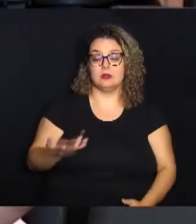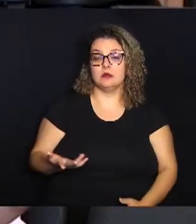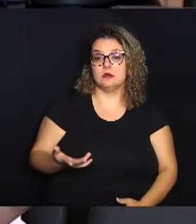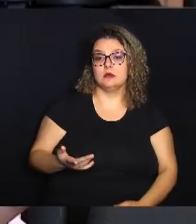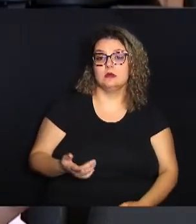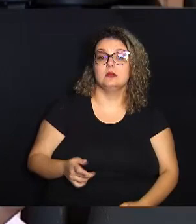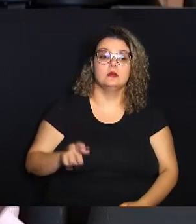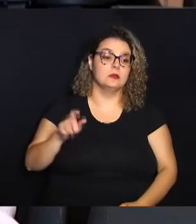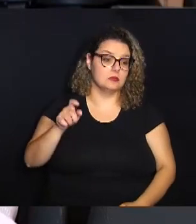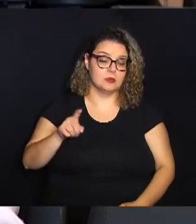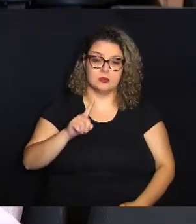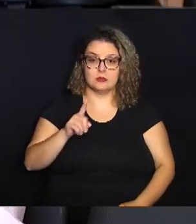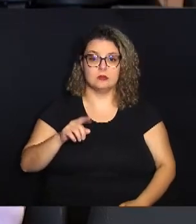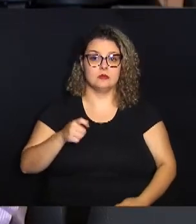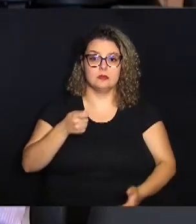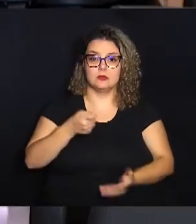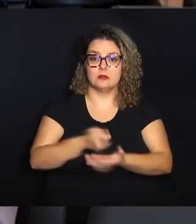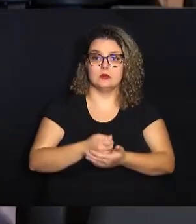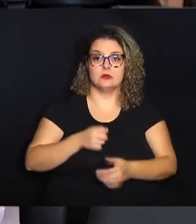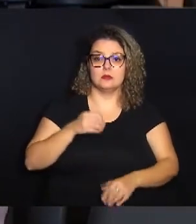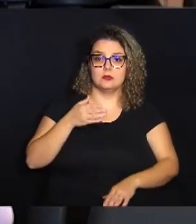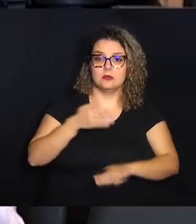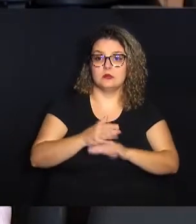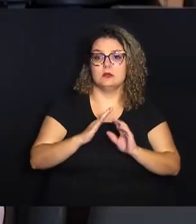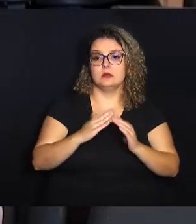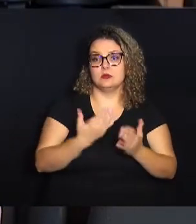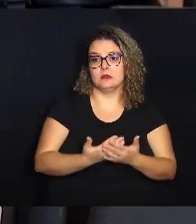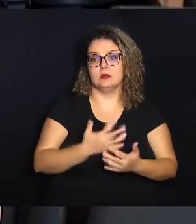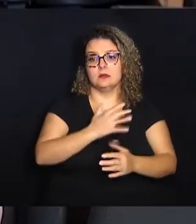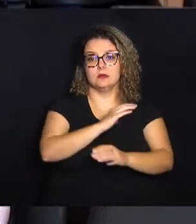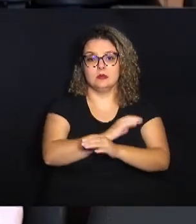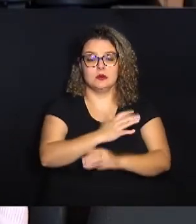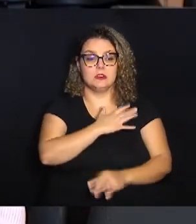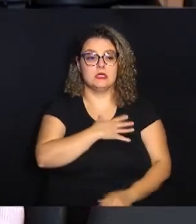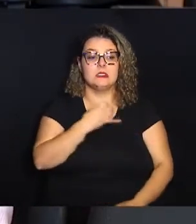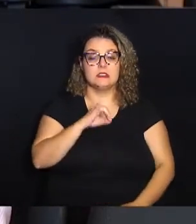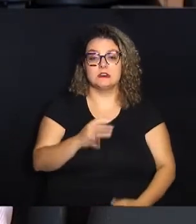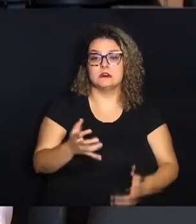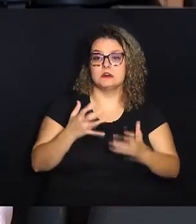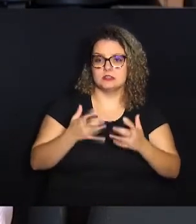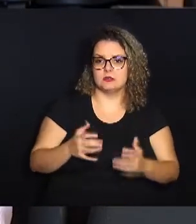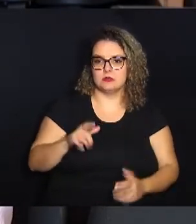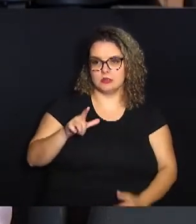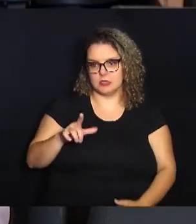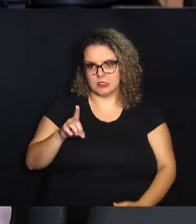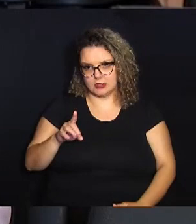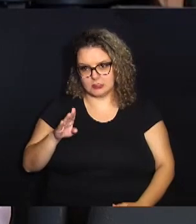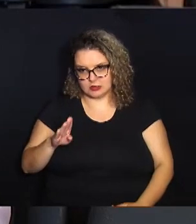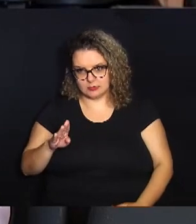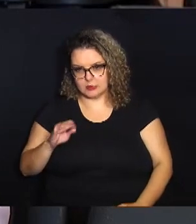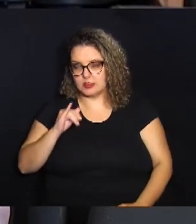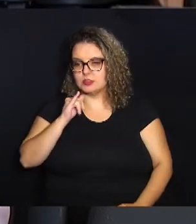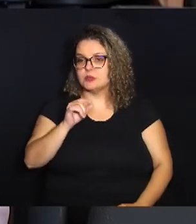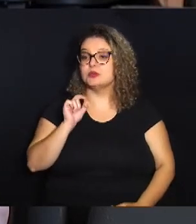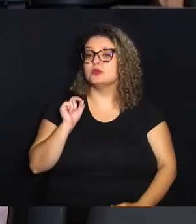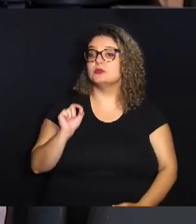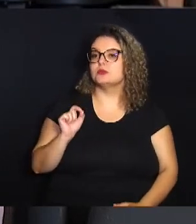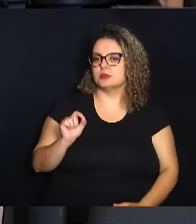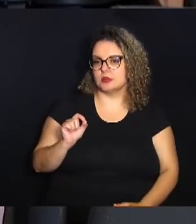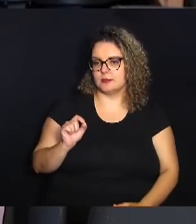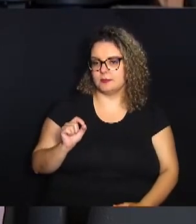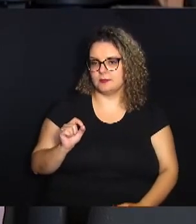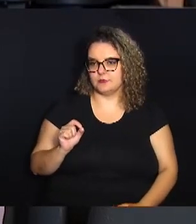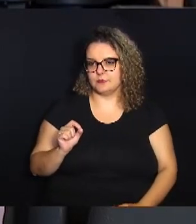não é obrigada a matricular, só se quiser matricular. Como a LDB diz o seguinte, a